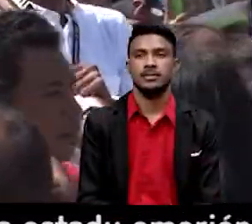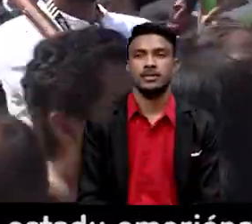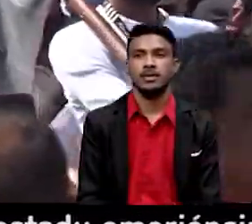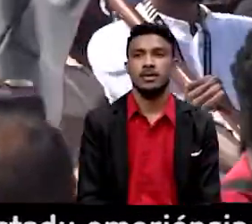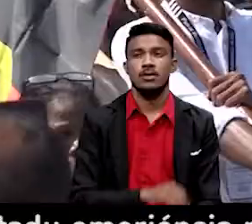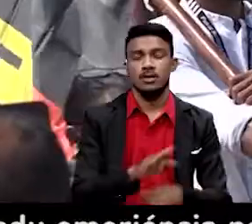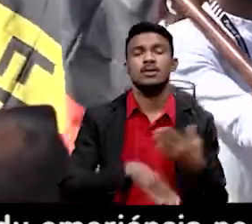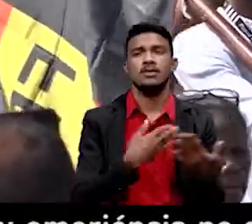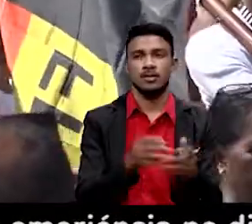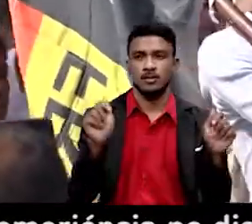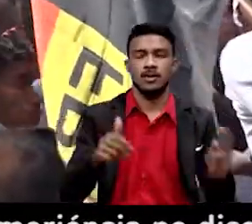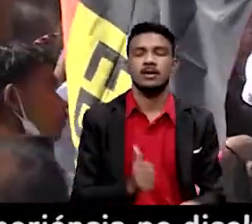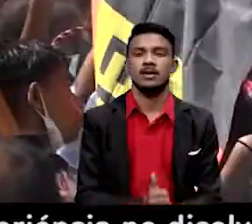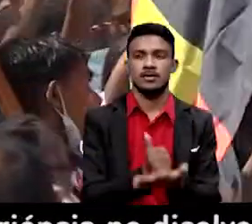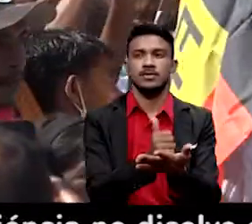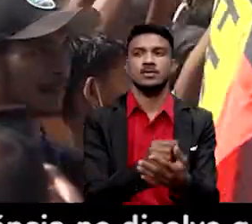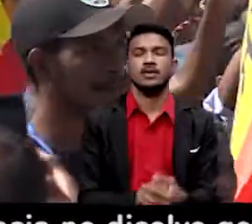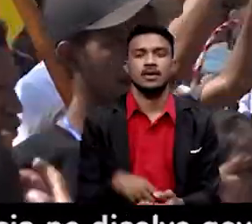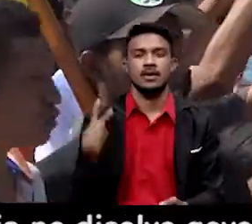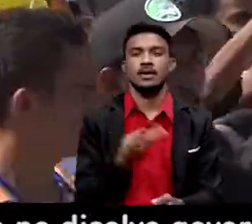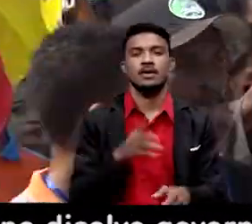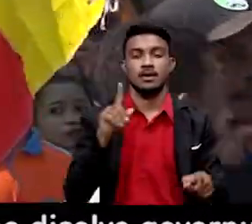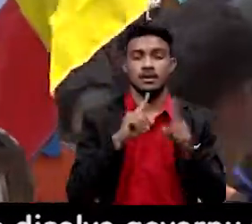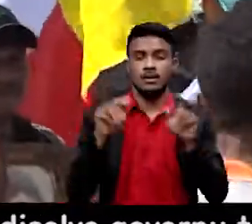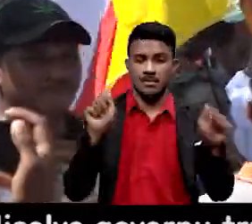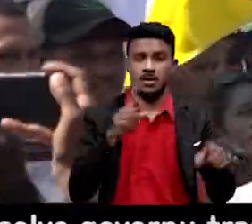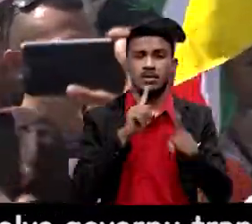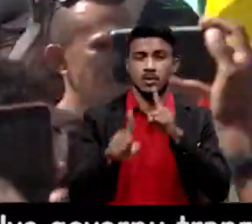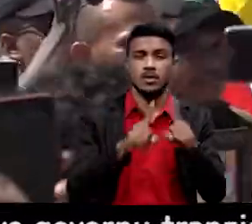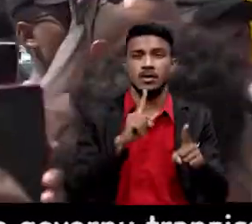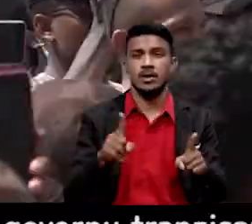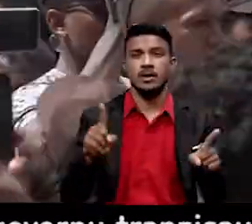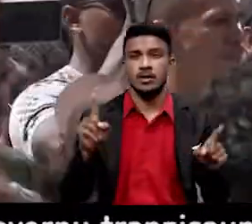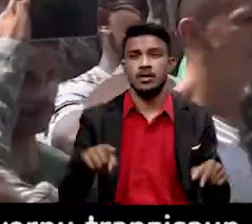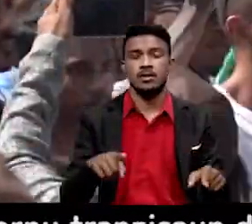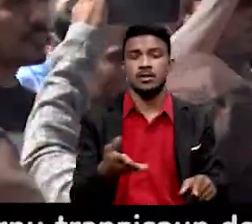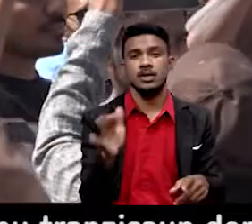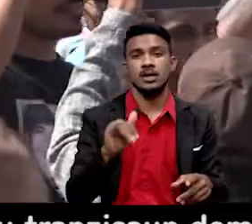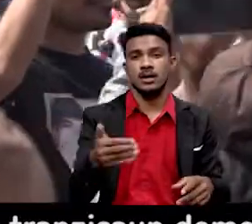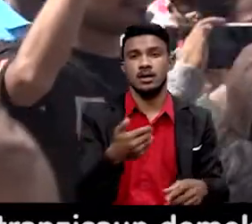botão pela ajuda. E te pelo dia em que tá cá, de que lhe aproveita agora, se ia.